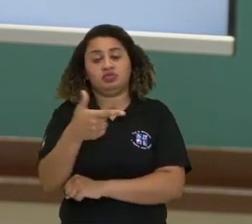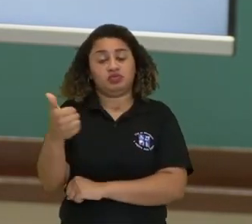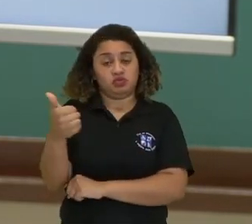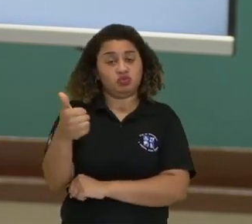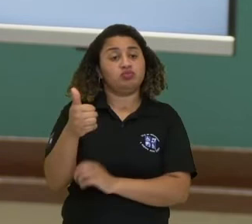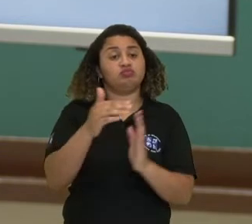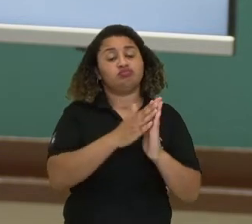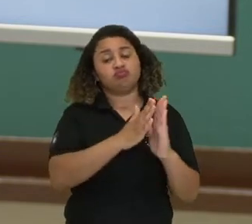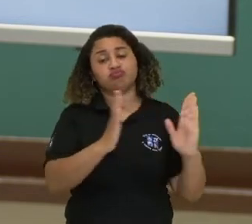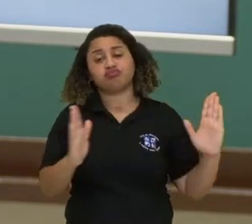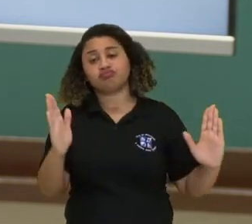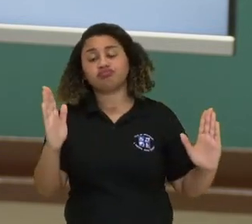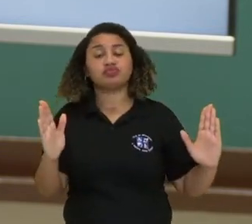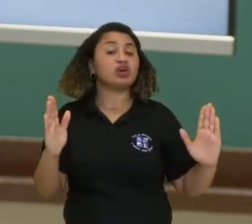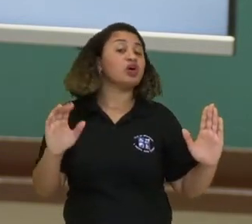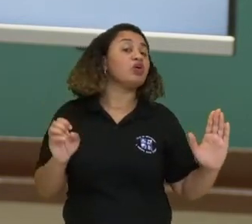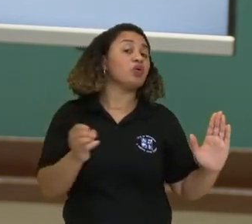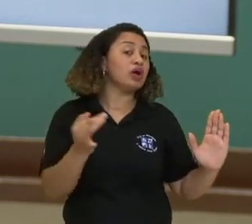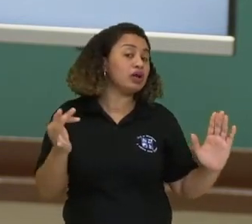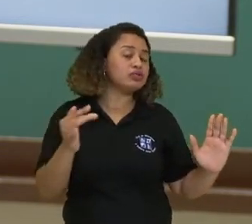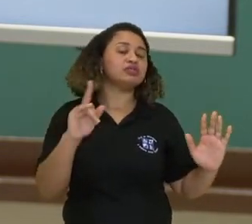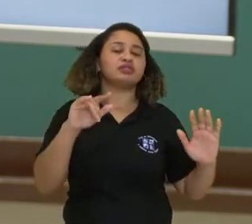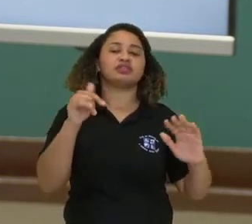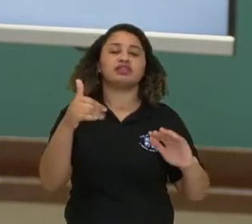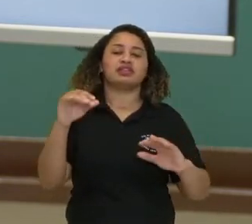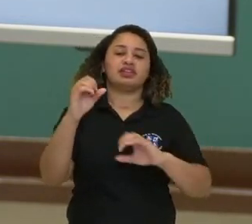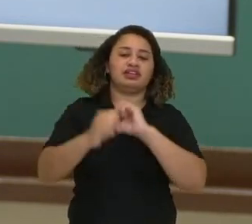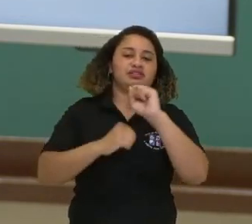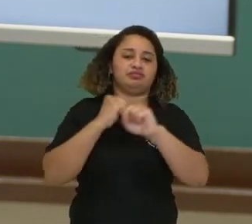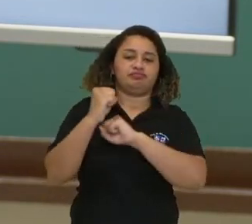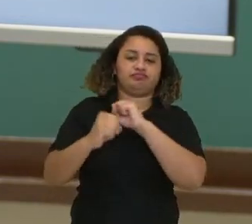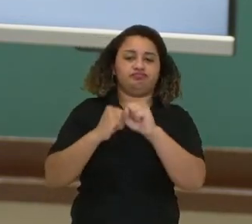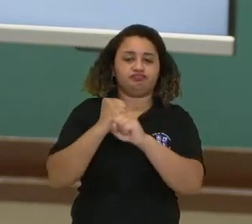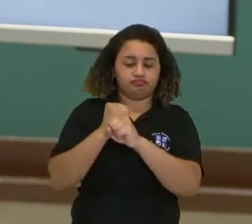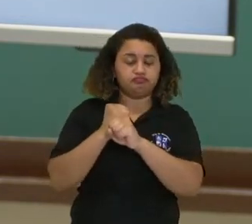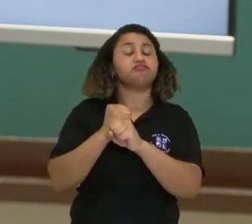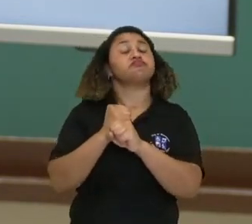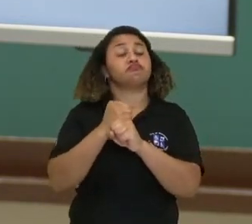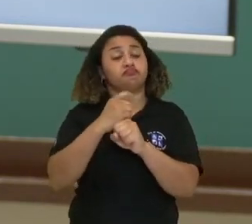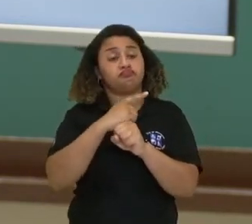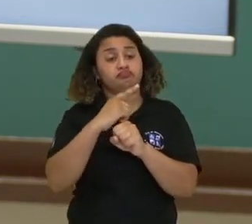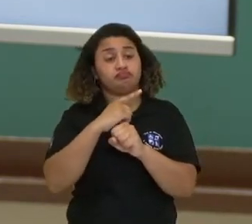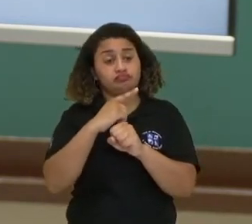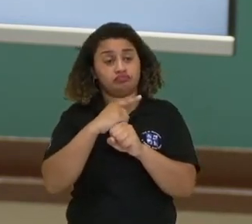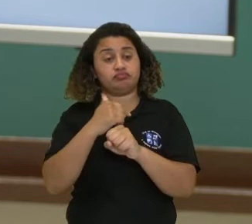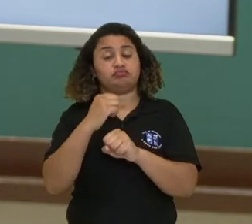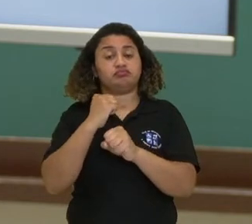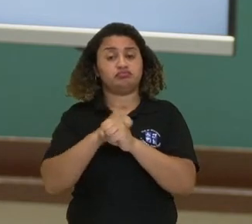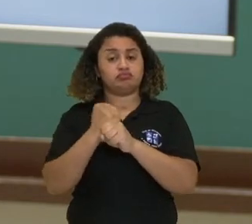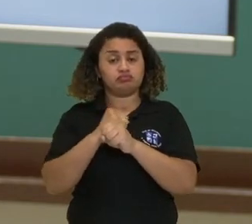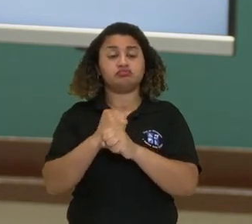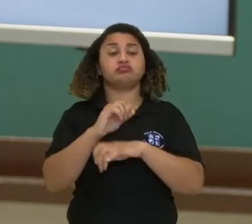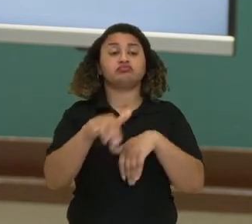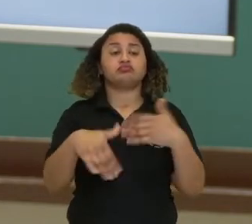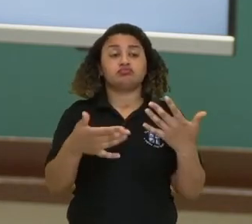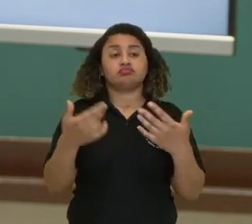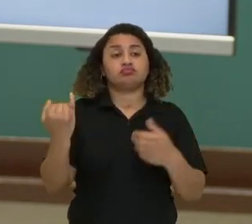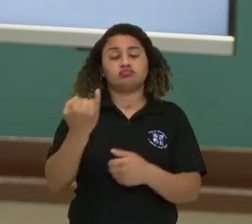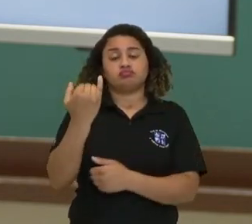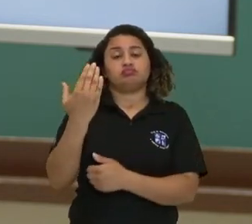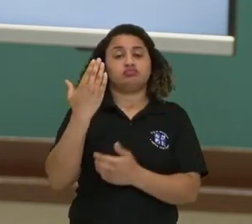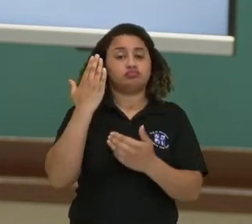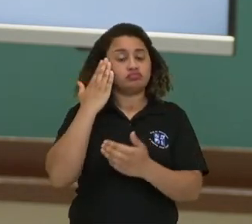de tempo, passou-se 10 anos, né? De 2012 a 2021, 10 anos. Então, nós precisamos saber,